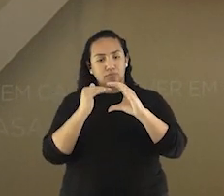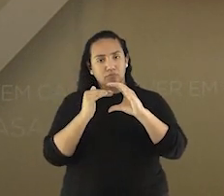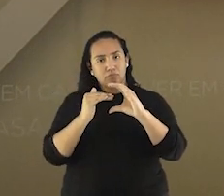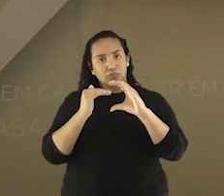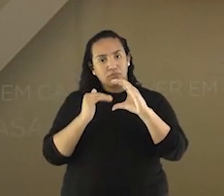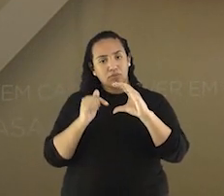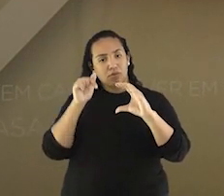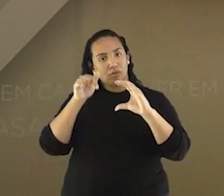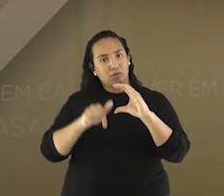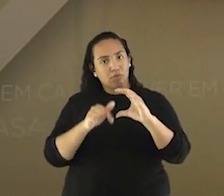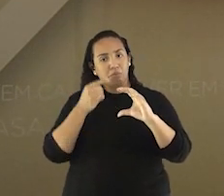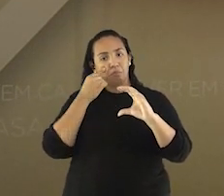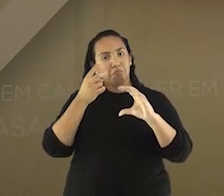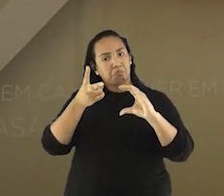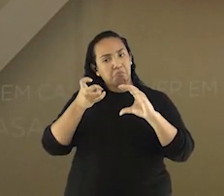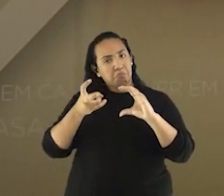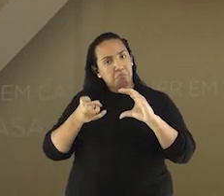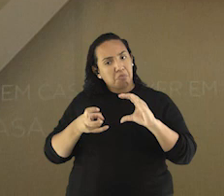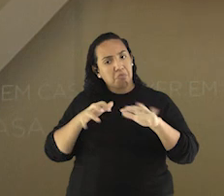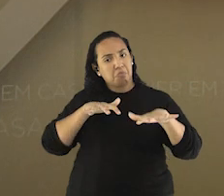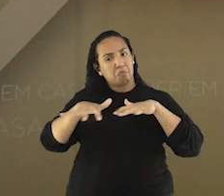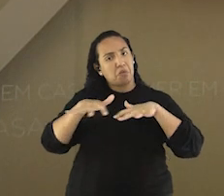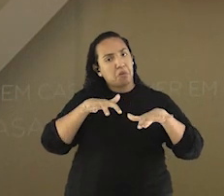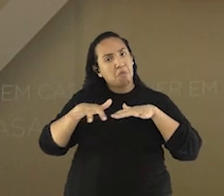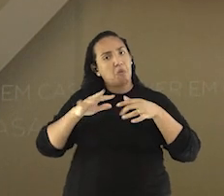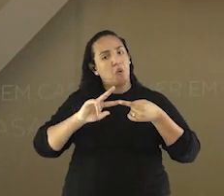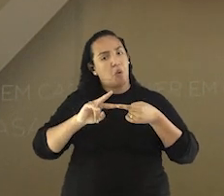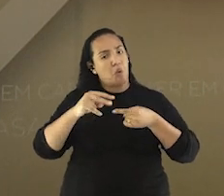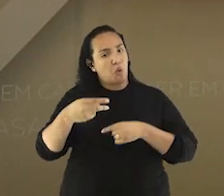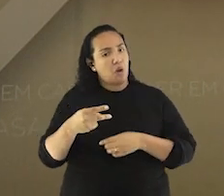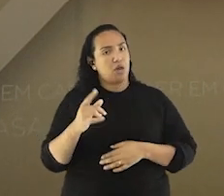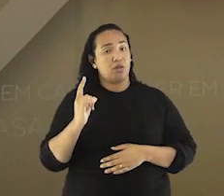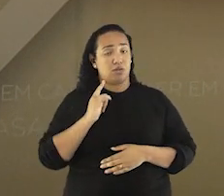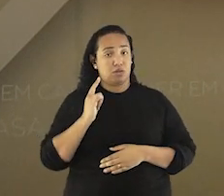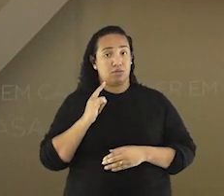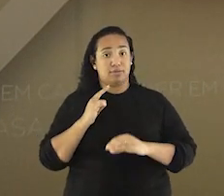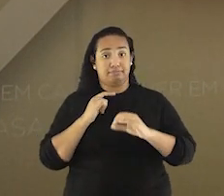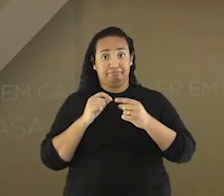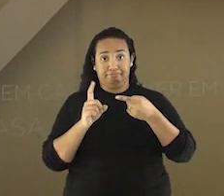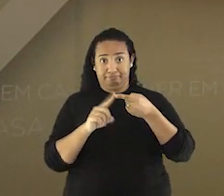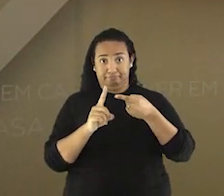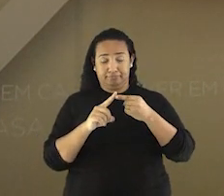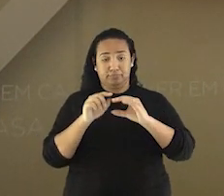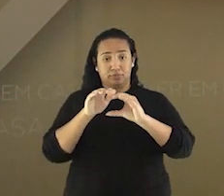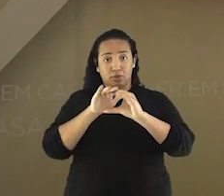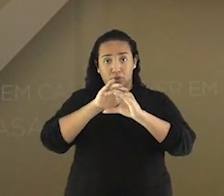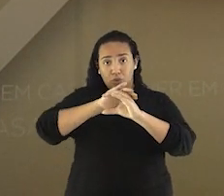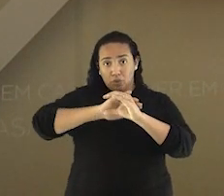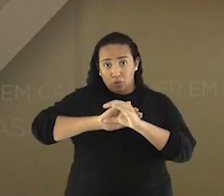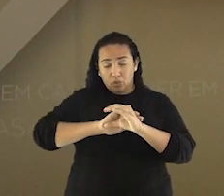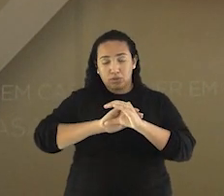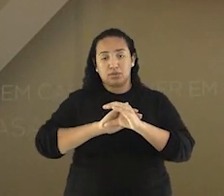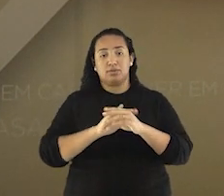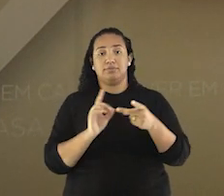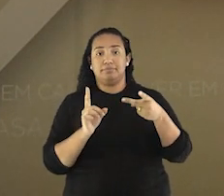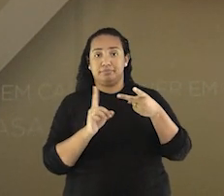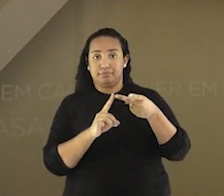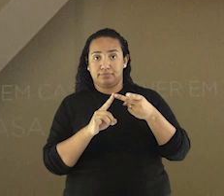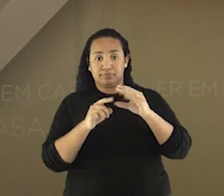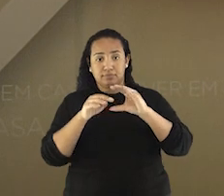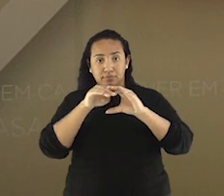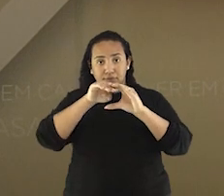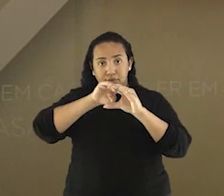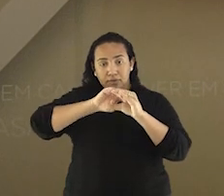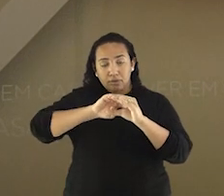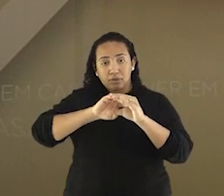os impactos de destruição dos terremotos? Letra A é na crosta terrestre, letra B é no manto